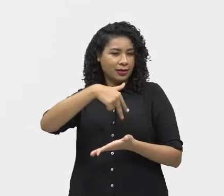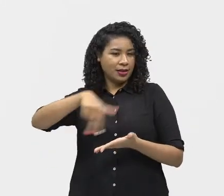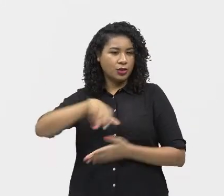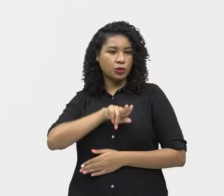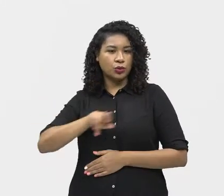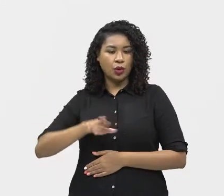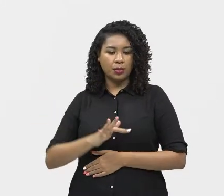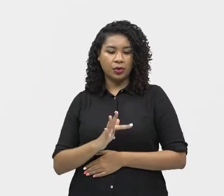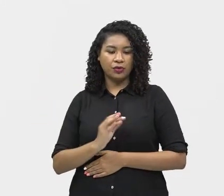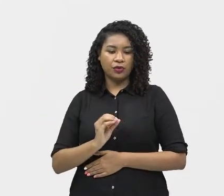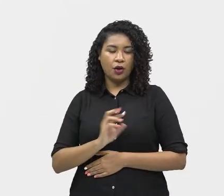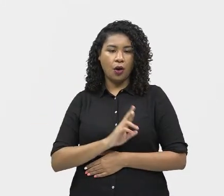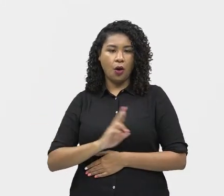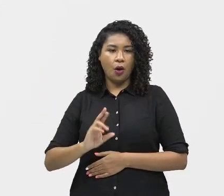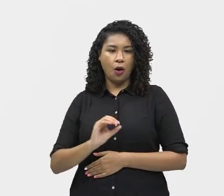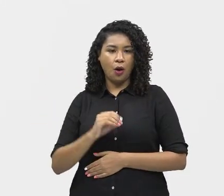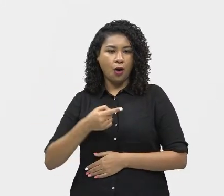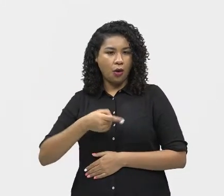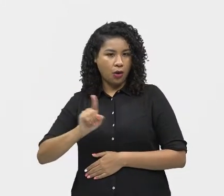forró e vamos